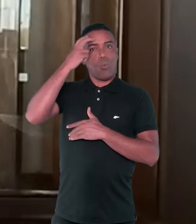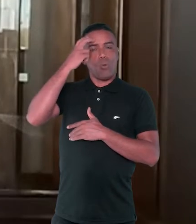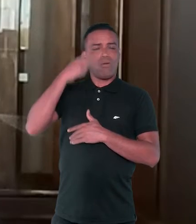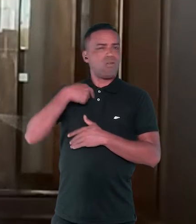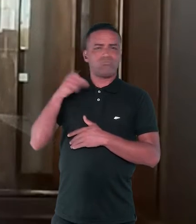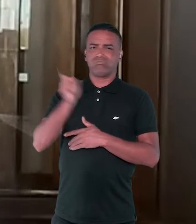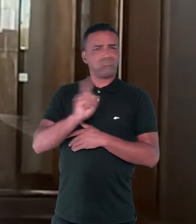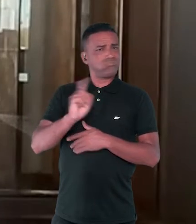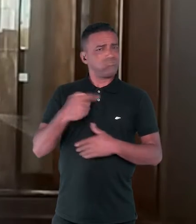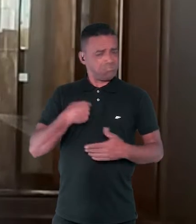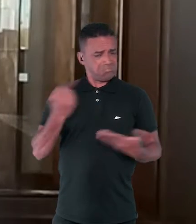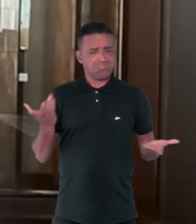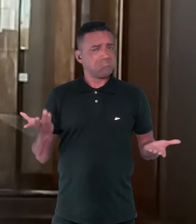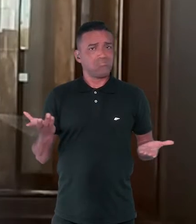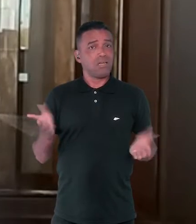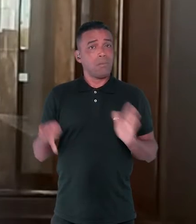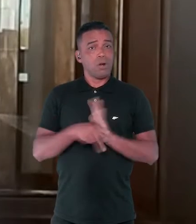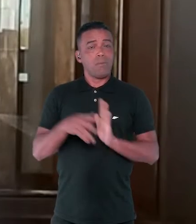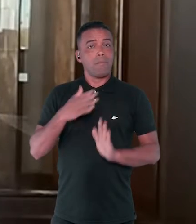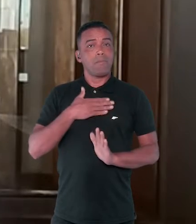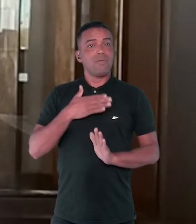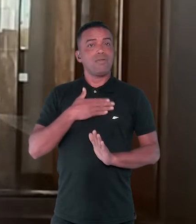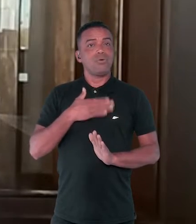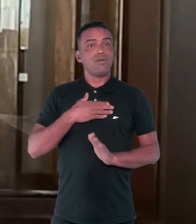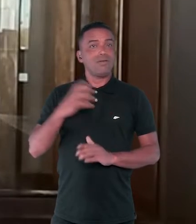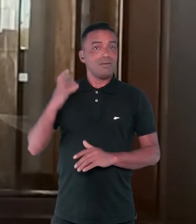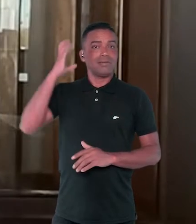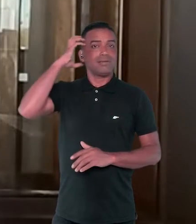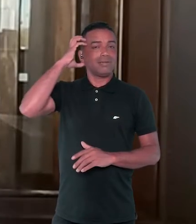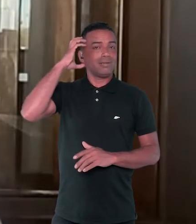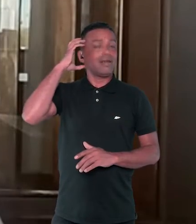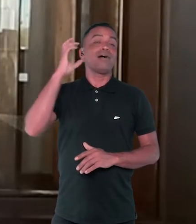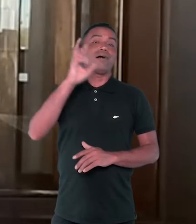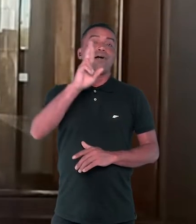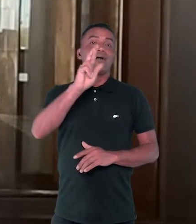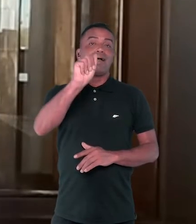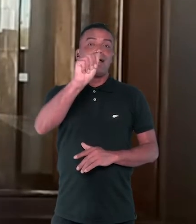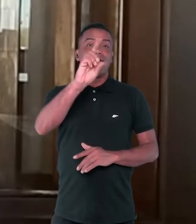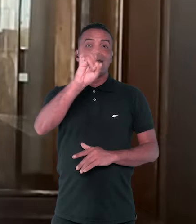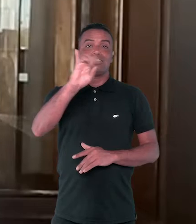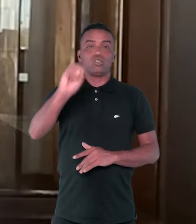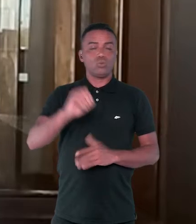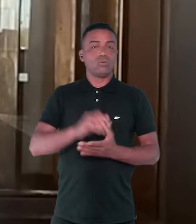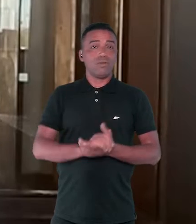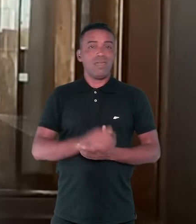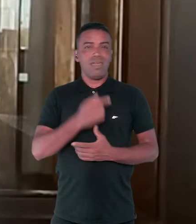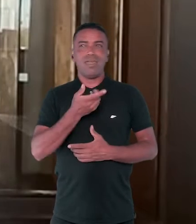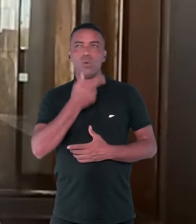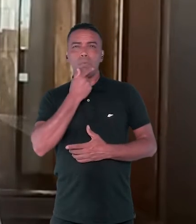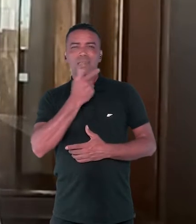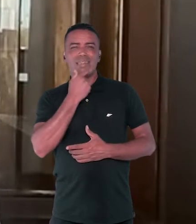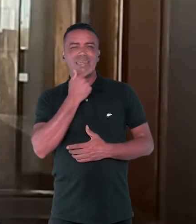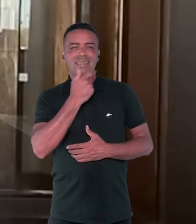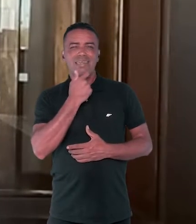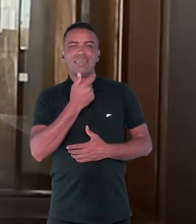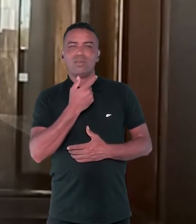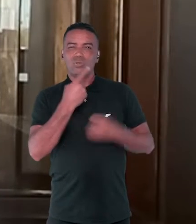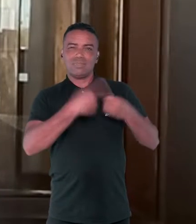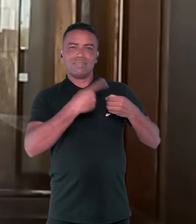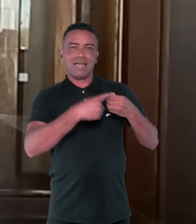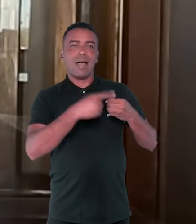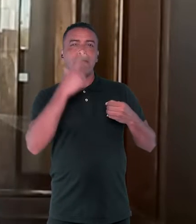não. A minha praia já era o rádio. Eu, quando menino, lá nesse lugar que eu nasci, que meu pai